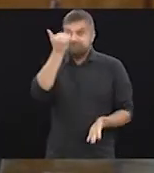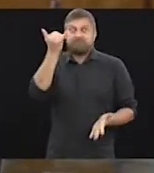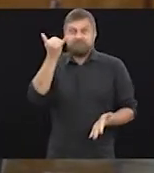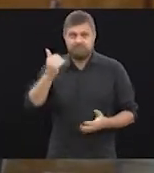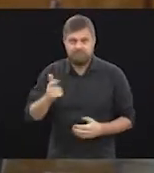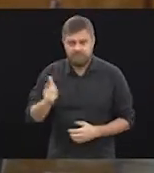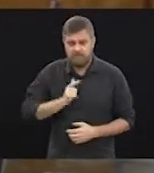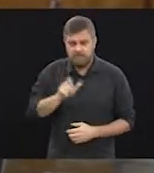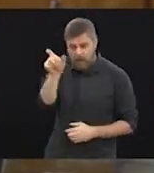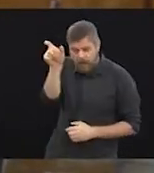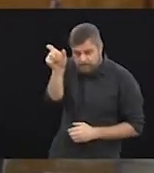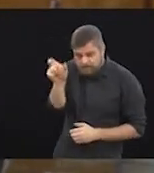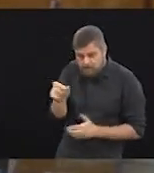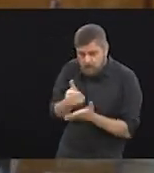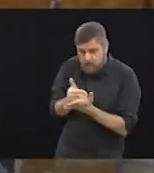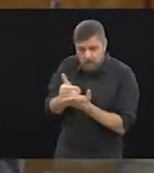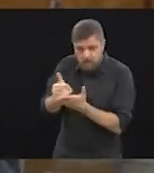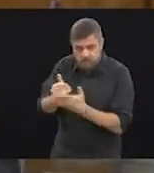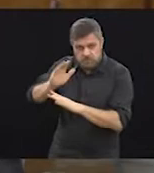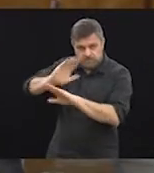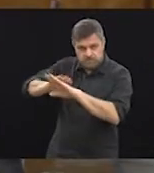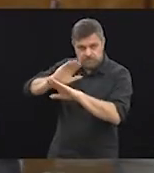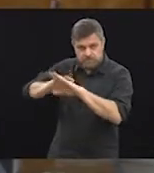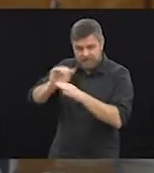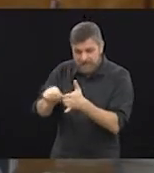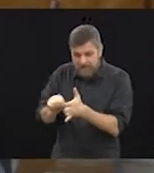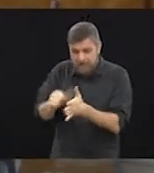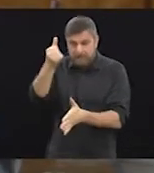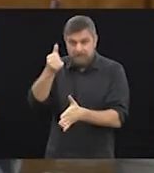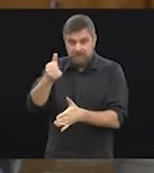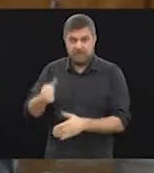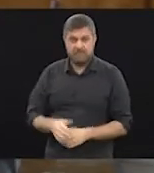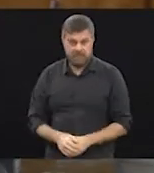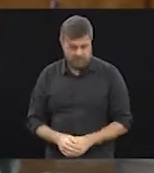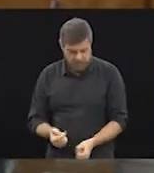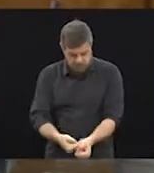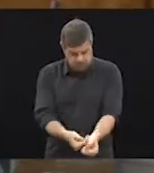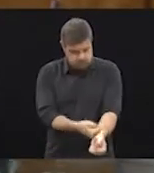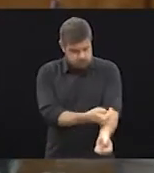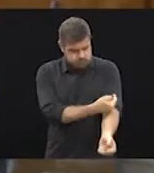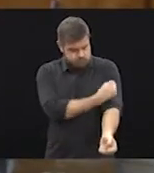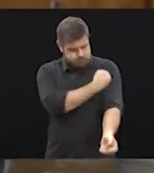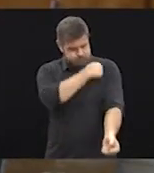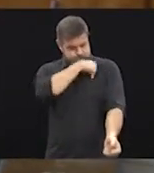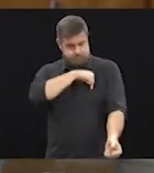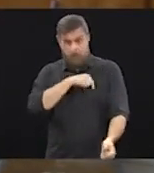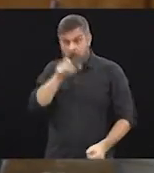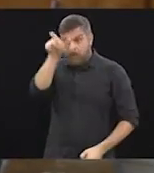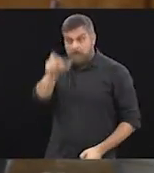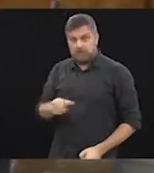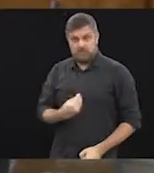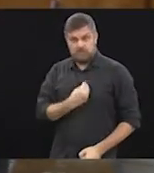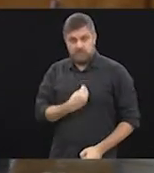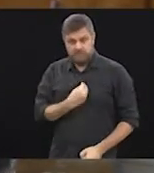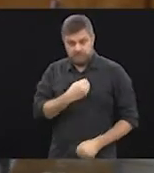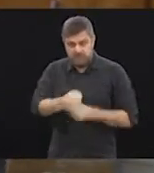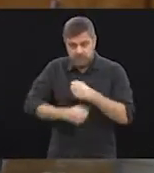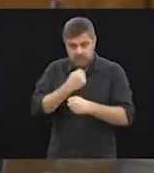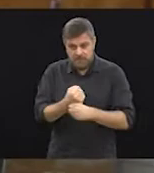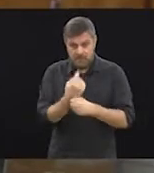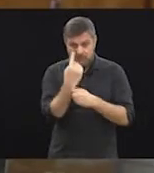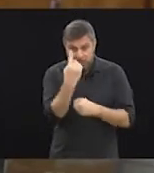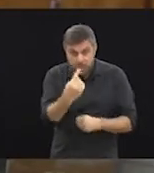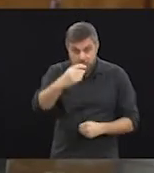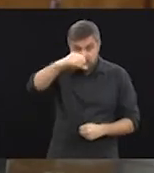Na realidade, quem começou, a primeira invasão do sistema vascular humano vivo foi em 1929,